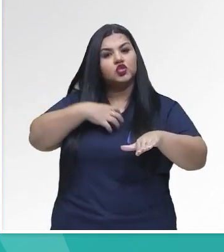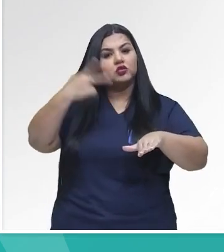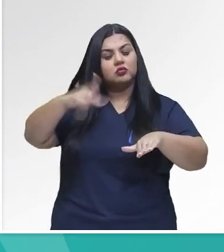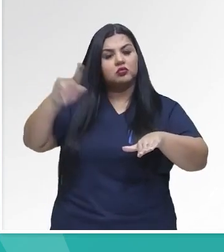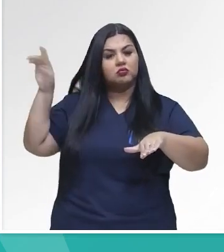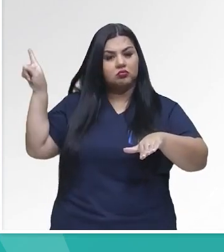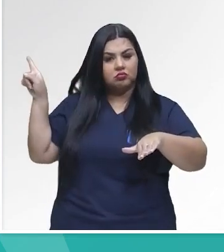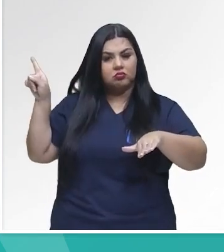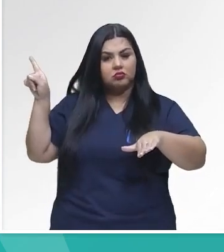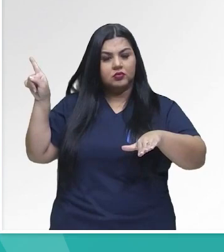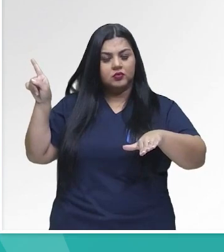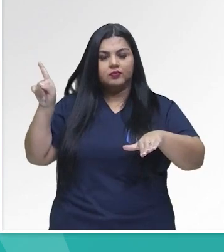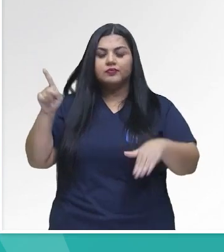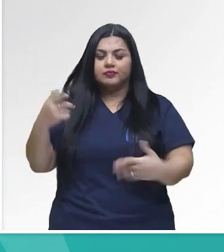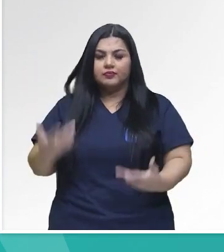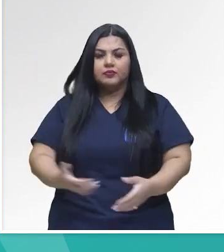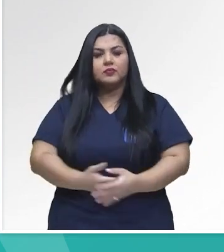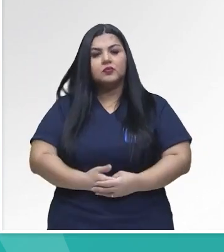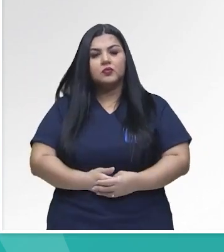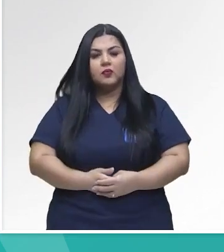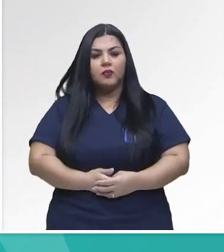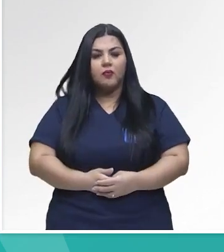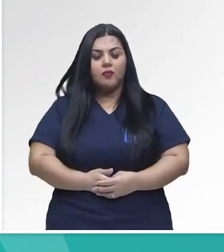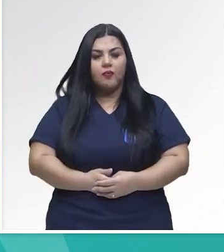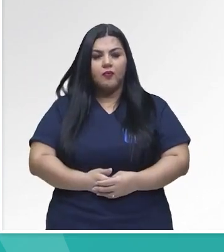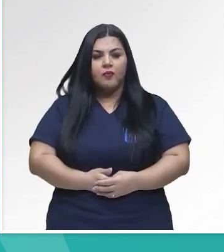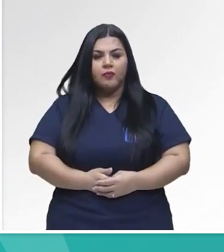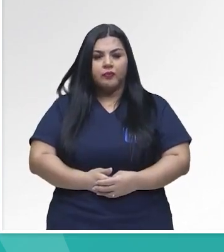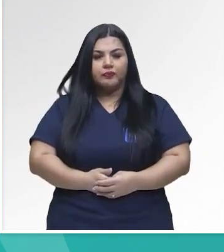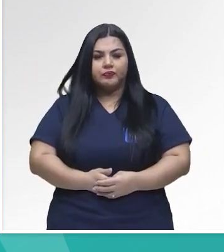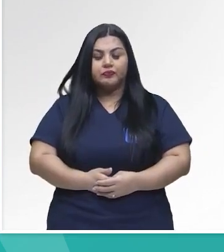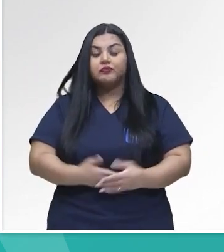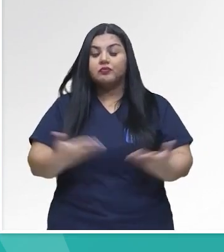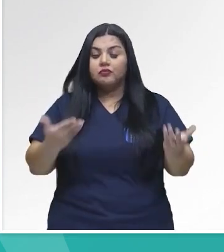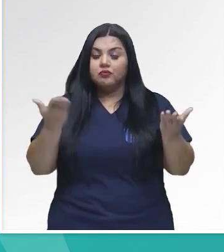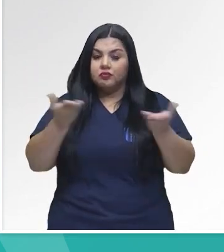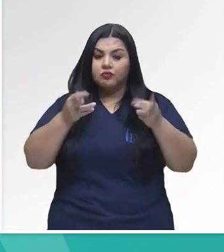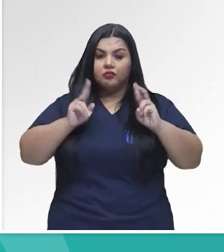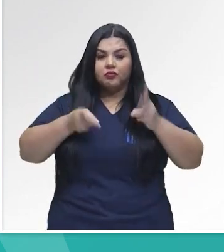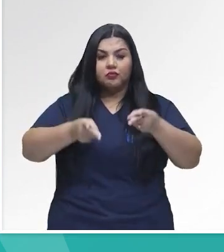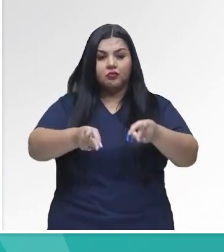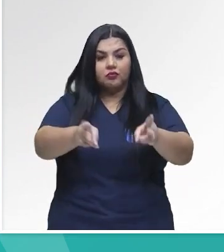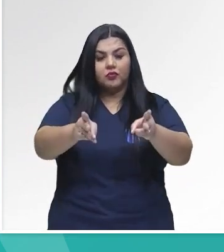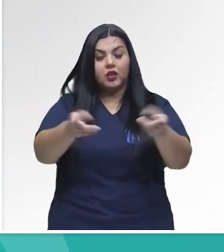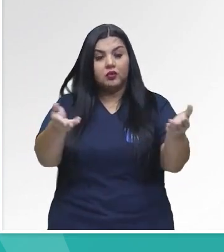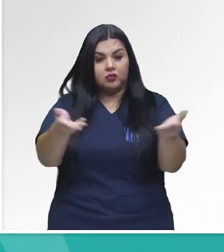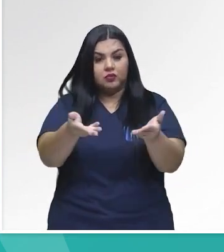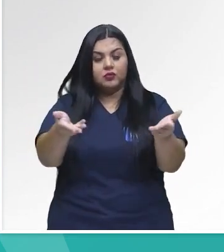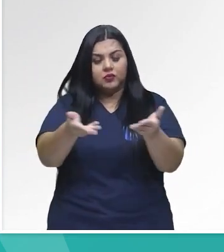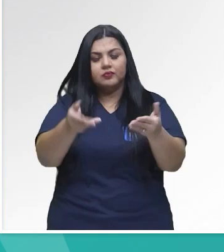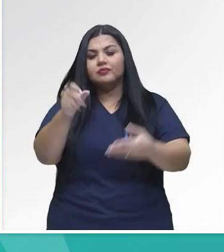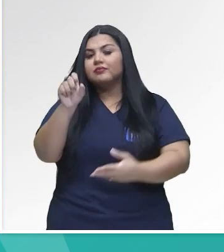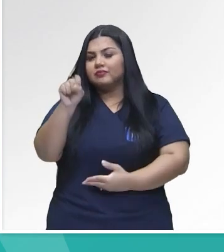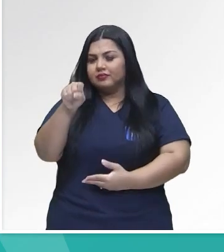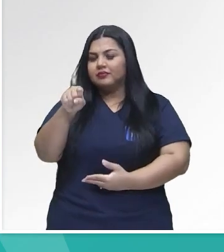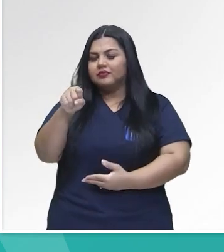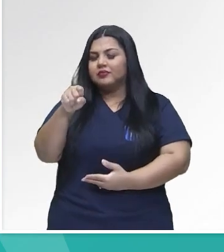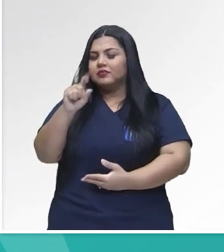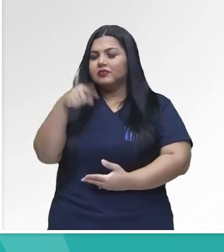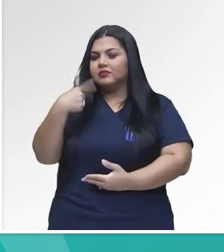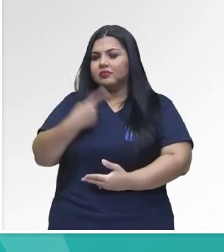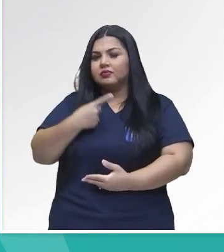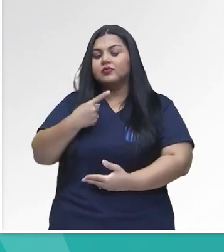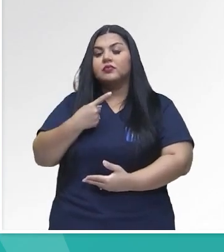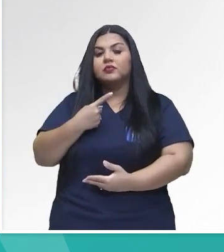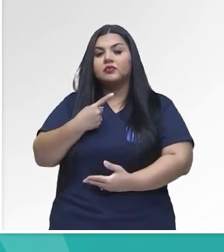certo? Muito bem. E dando continuidade, né? Agora sim, nós